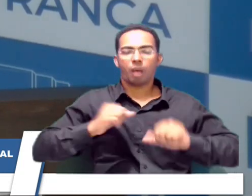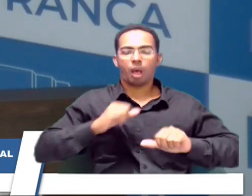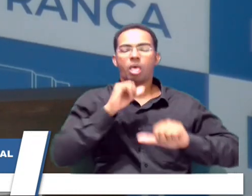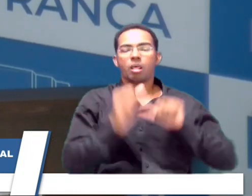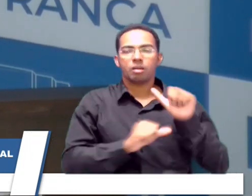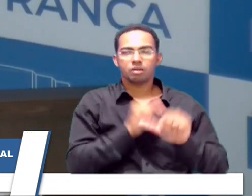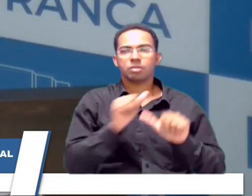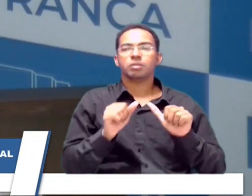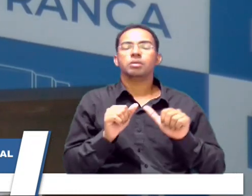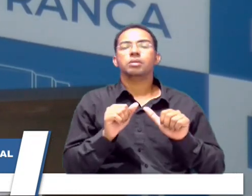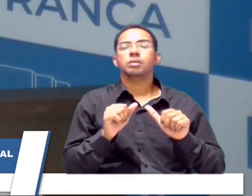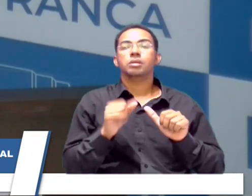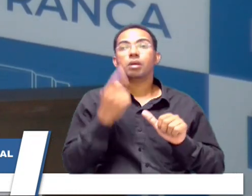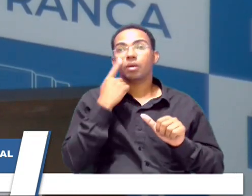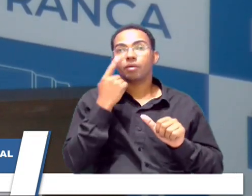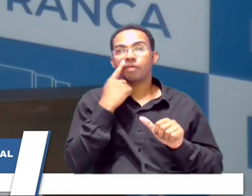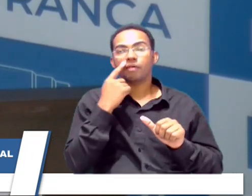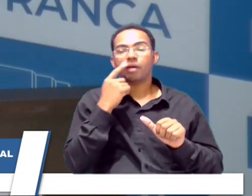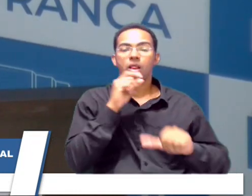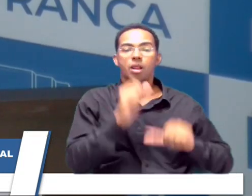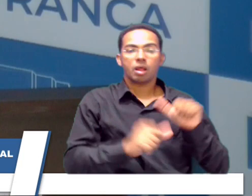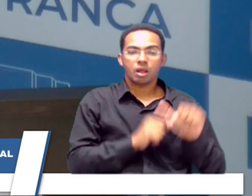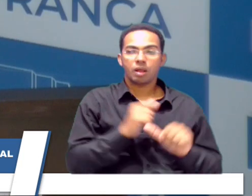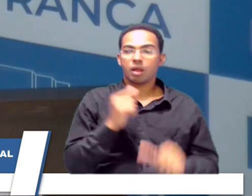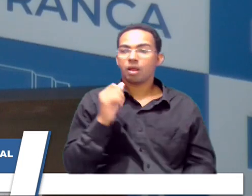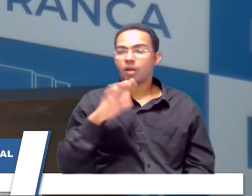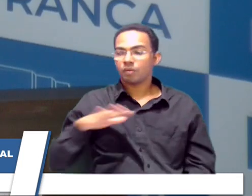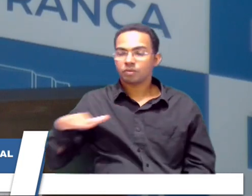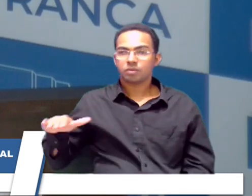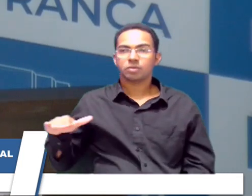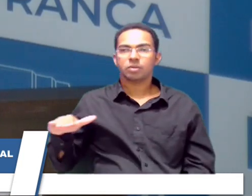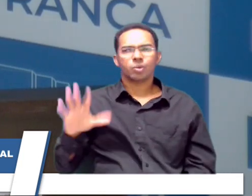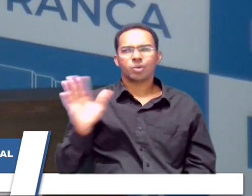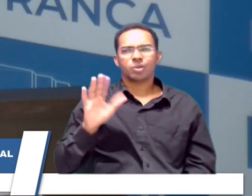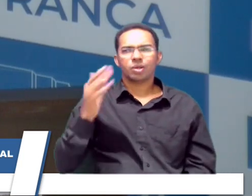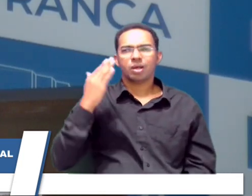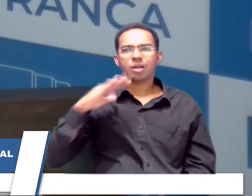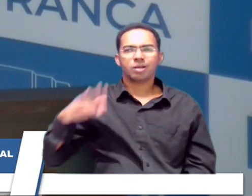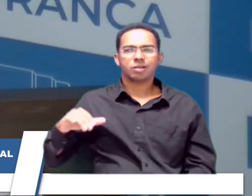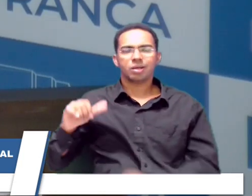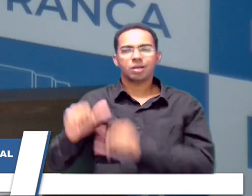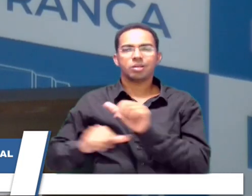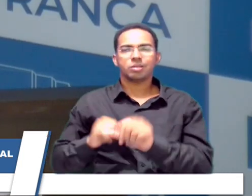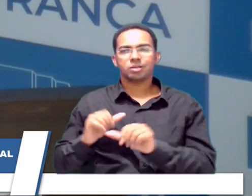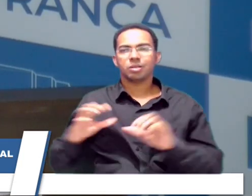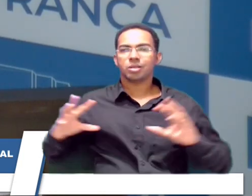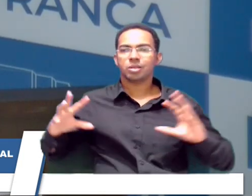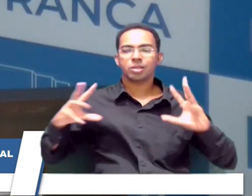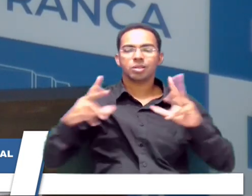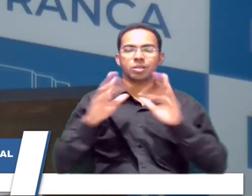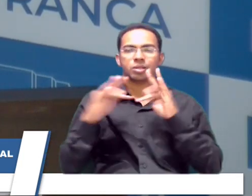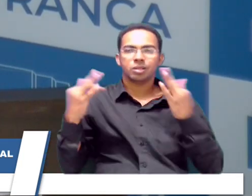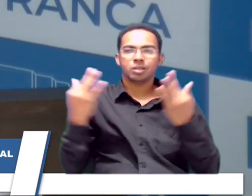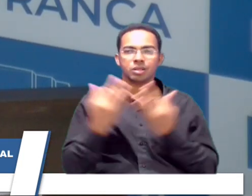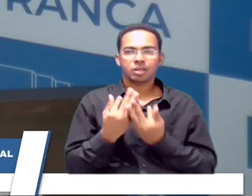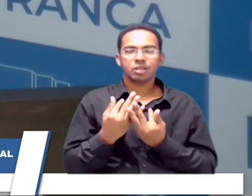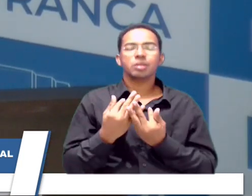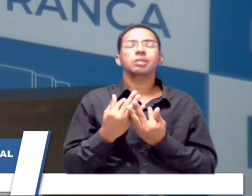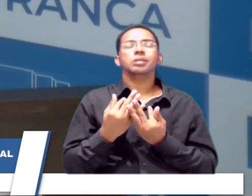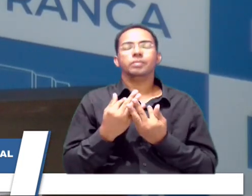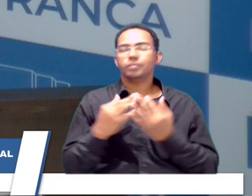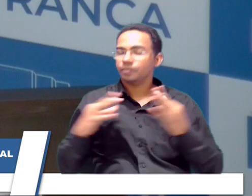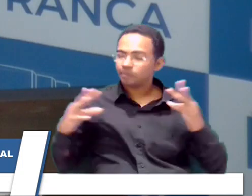através disso. E quando a gente fala transforma uma criança, não é só a criança que transforma, é toda a família, é todo o núcleo familiar, é todos